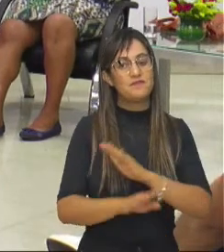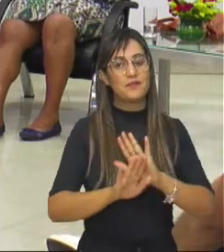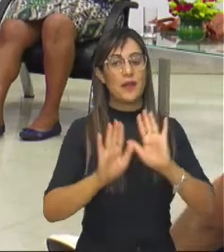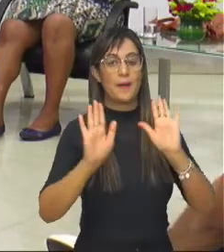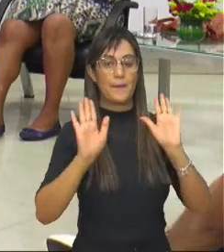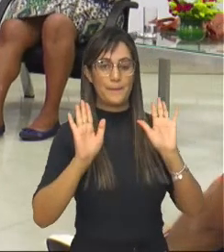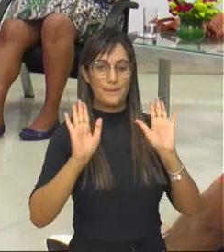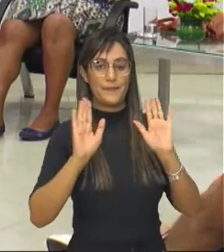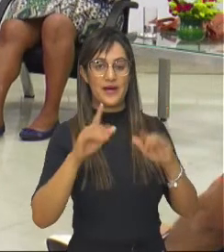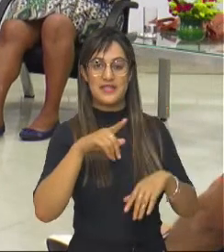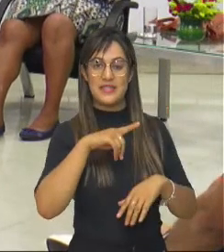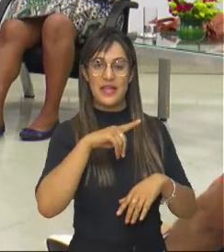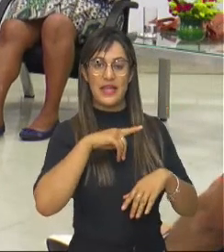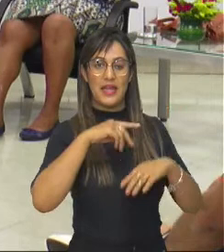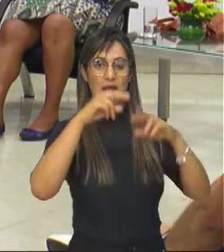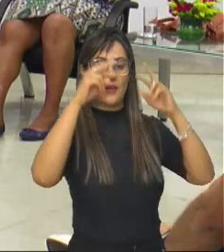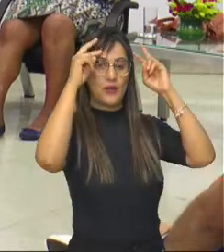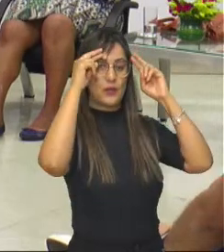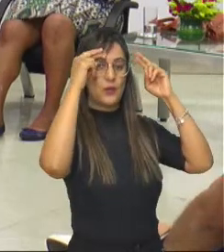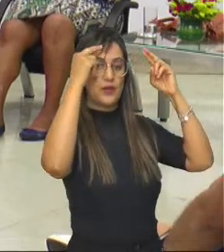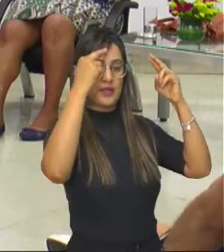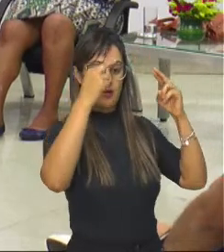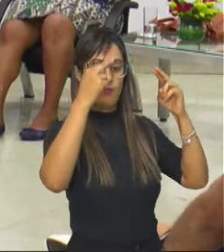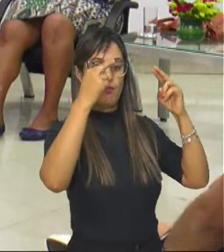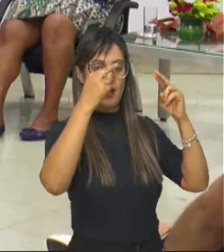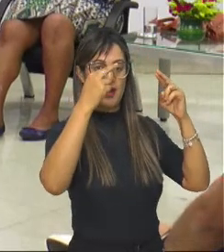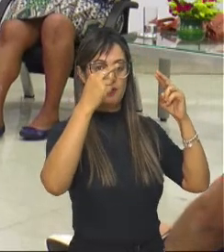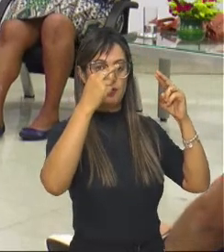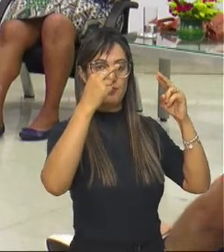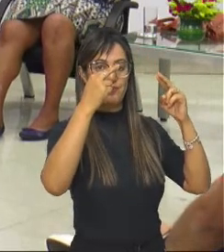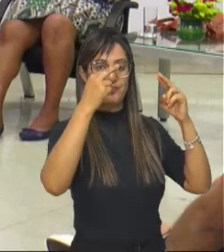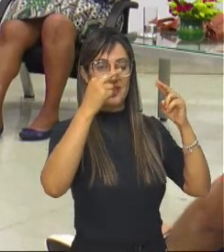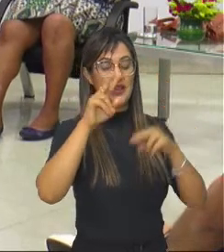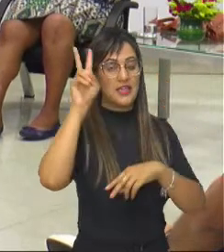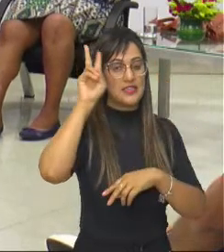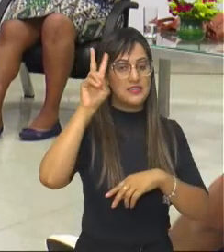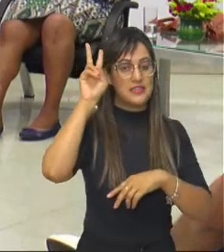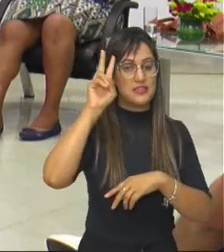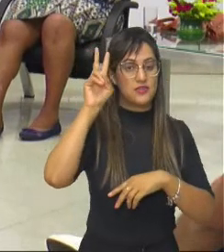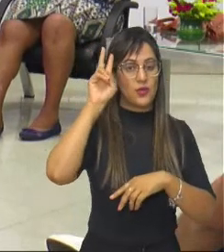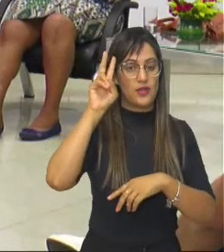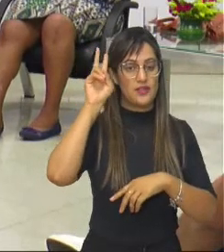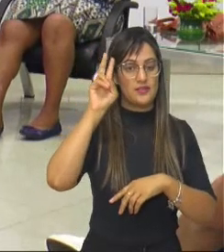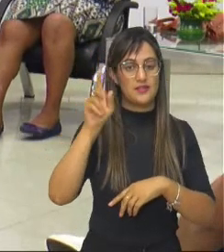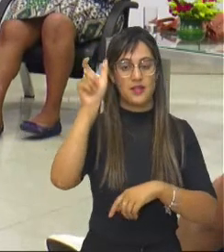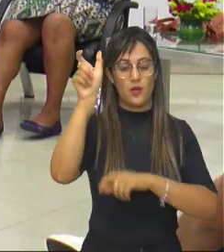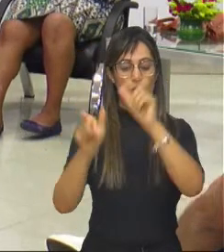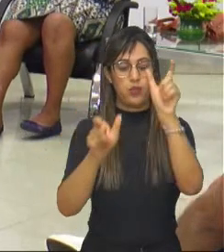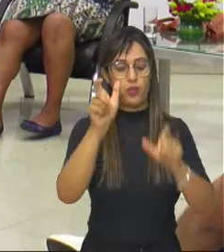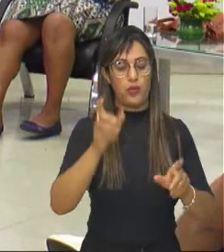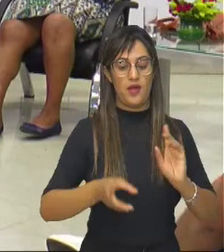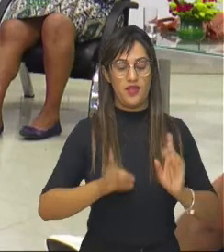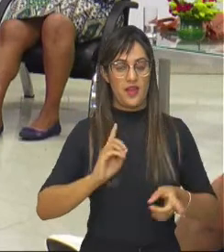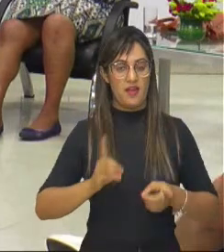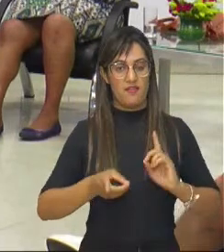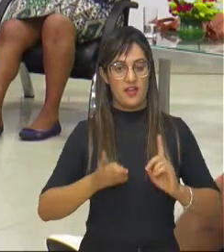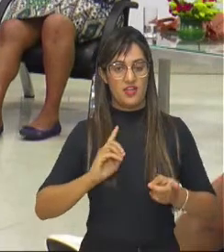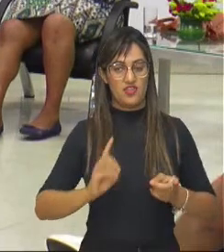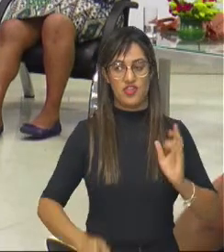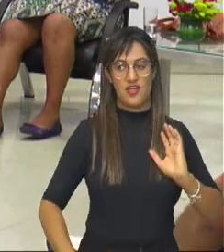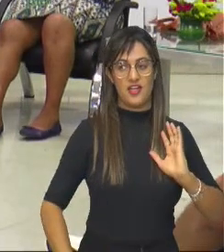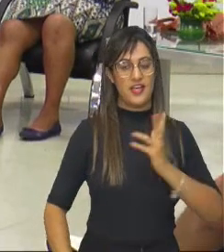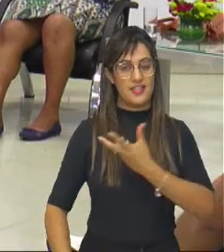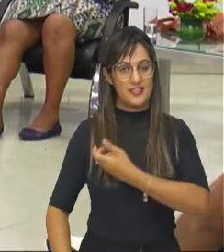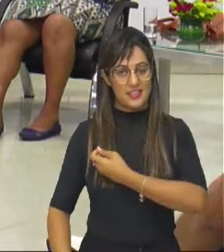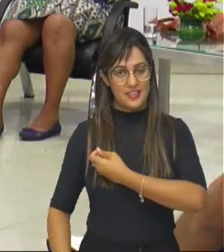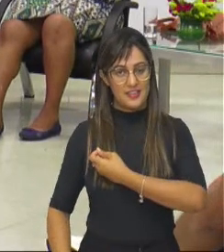tenho todo o respeito pela história das travestis e das mulheres trans para a gente chegar até aqui. Mas eu queria reforçar a